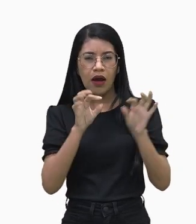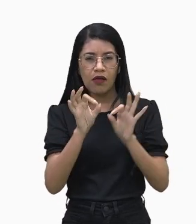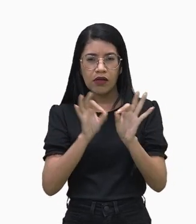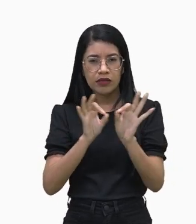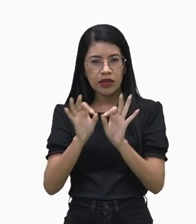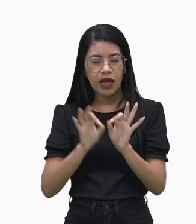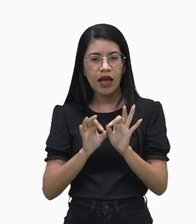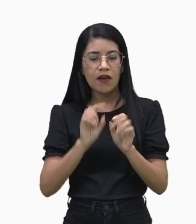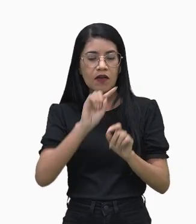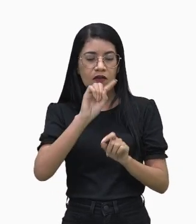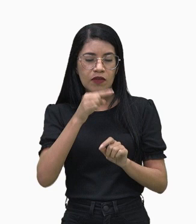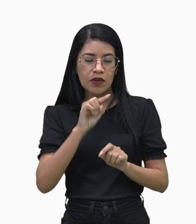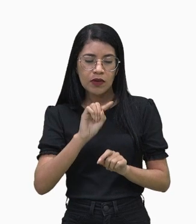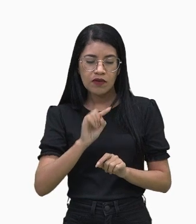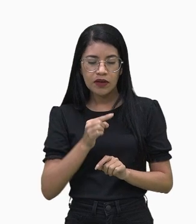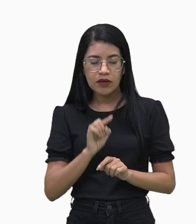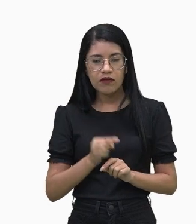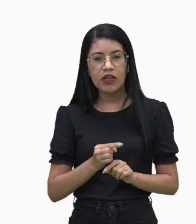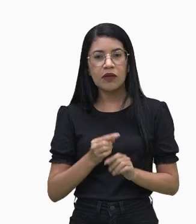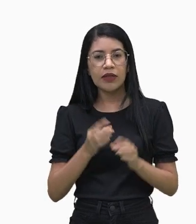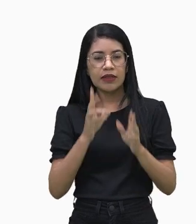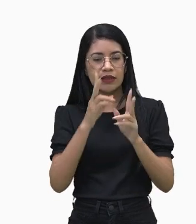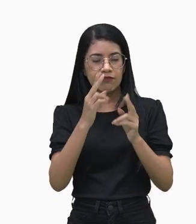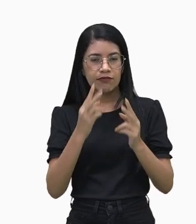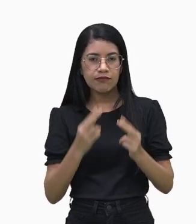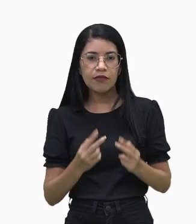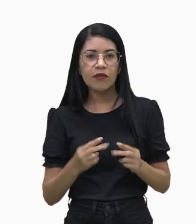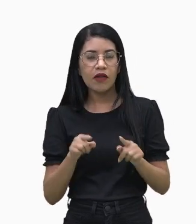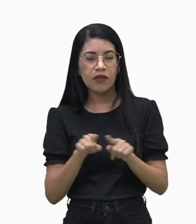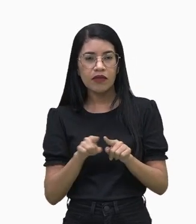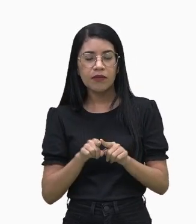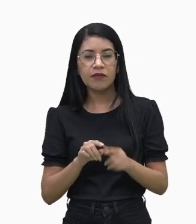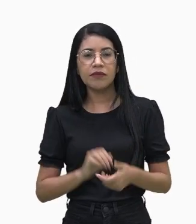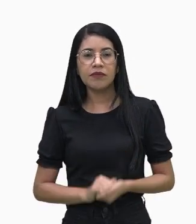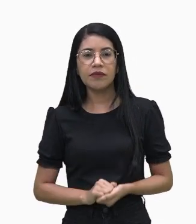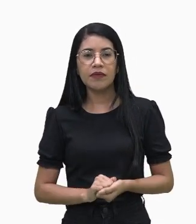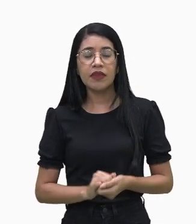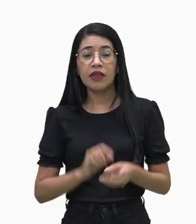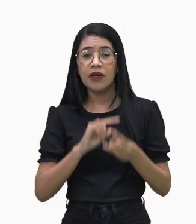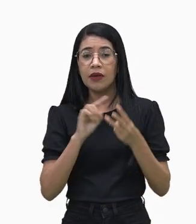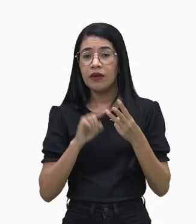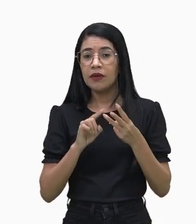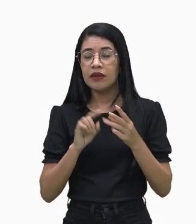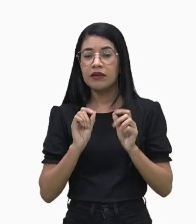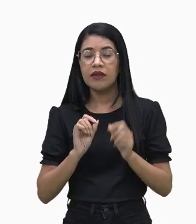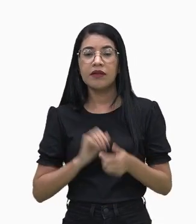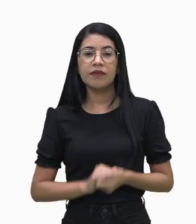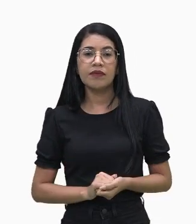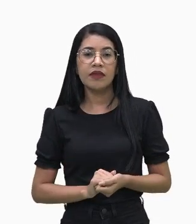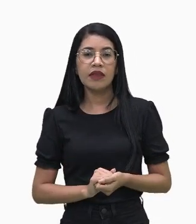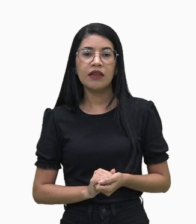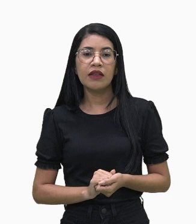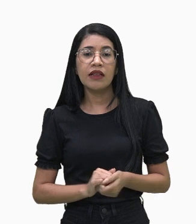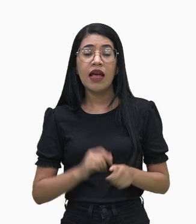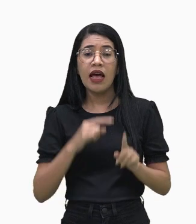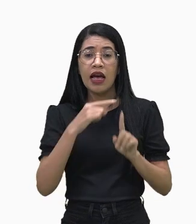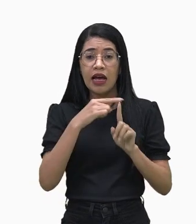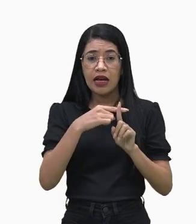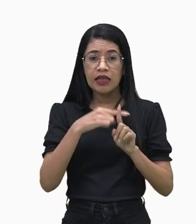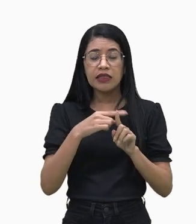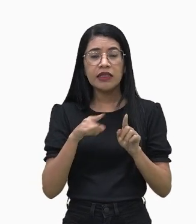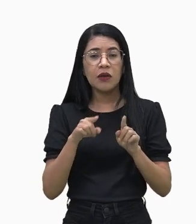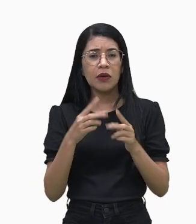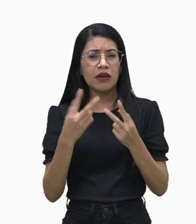colocando vírgula debaixo de vírgula, ok? Terceiro, proceder como na adição de